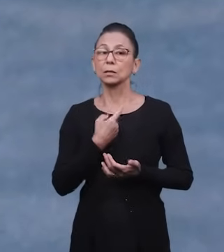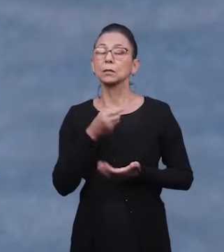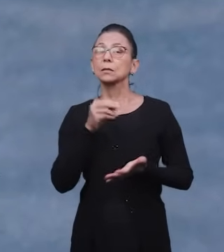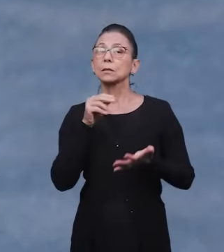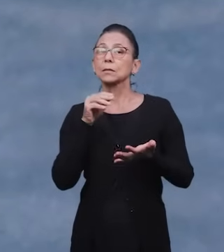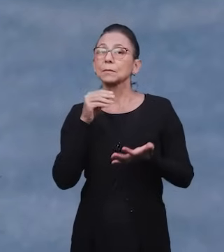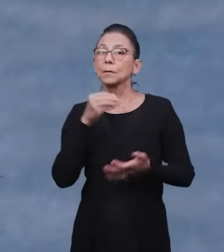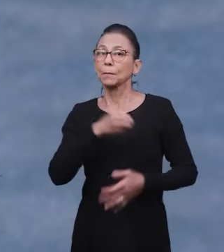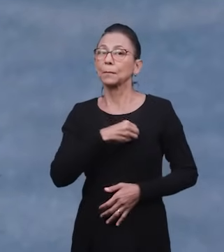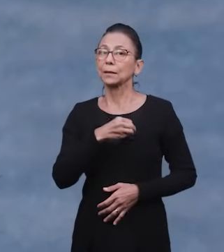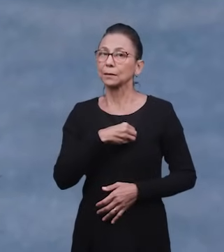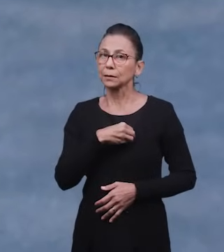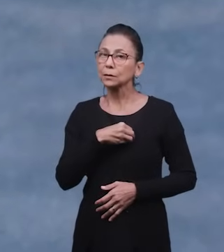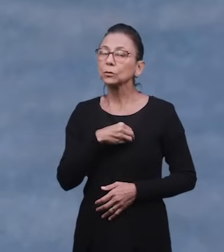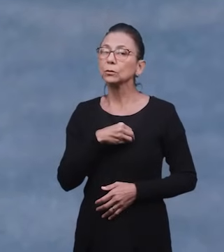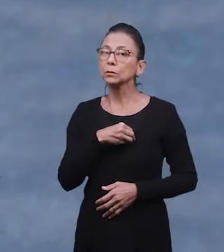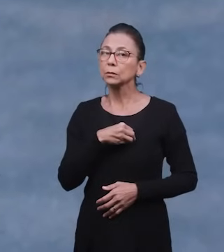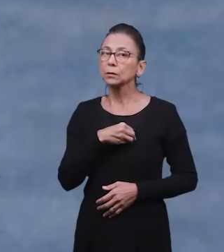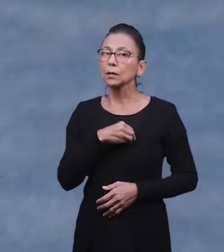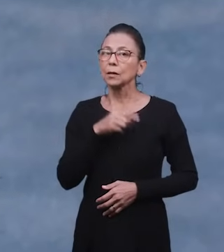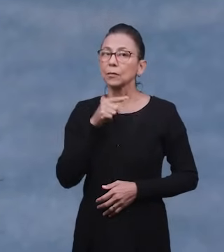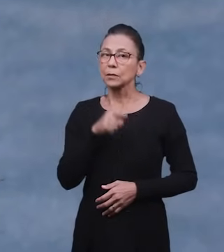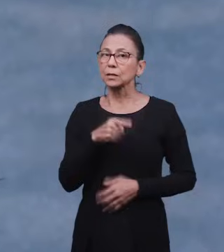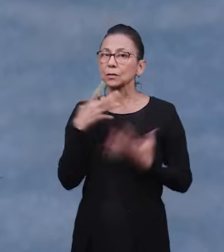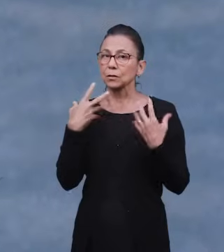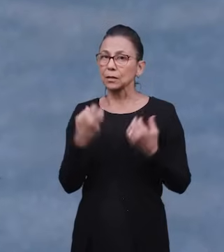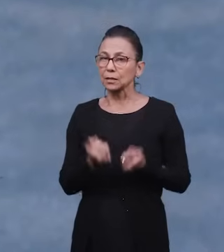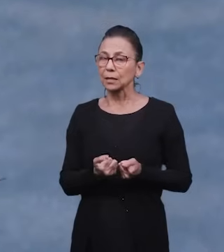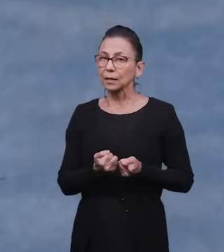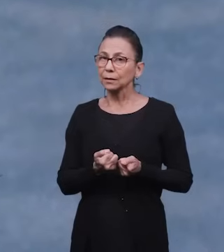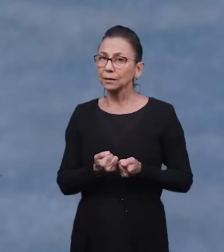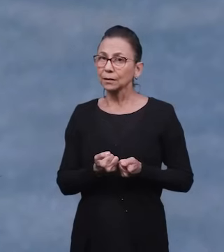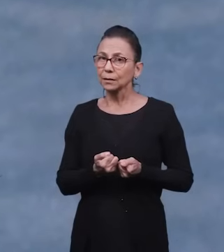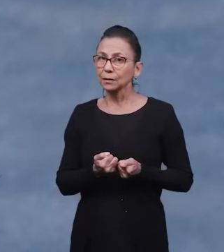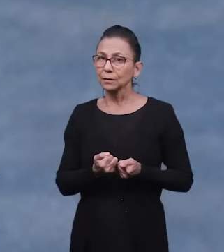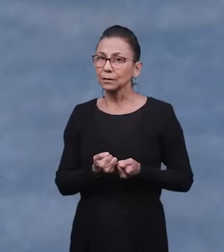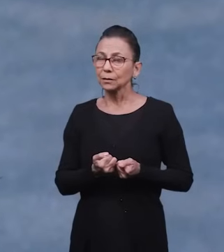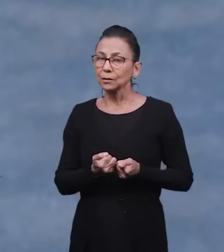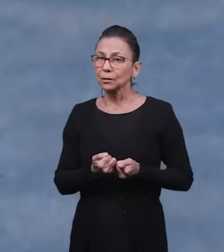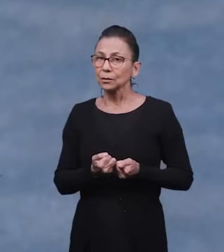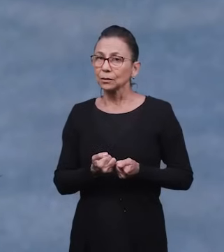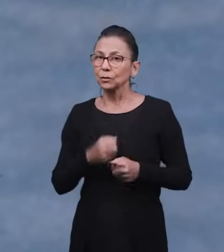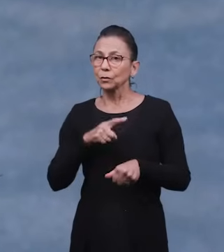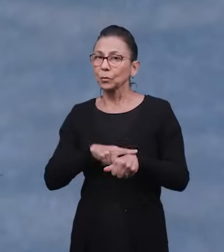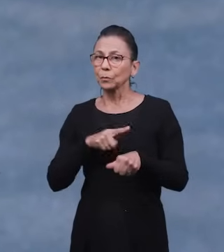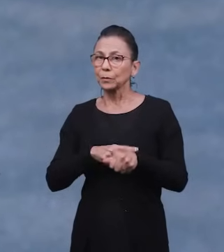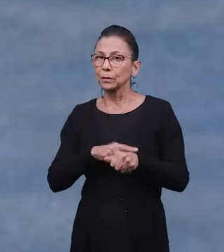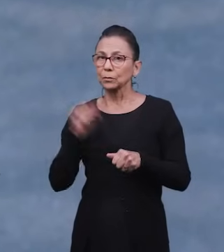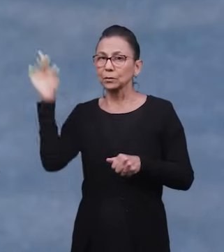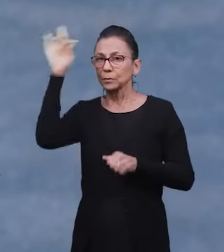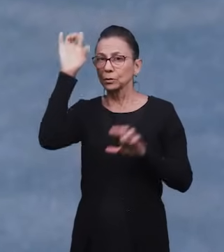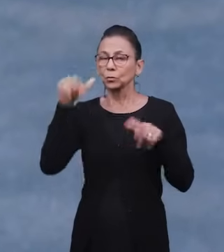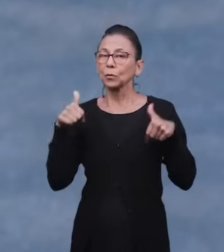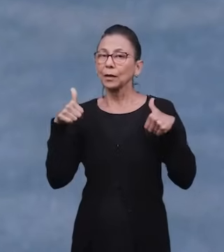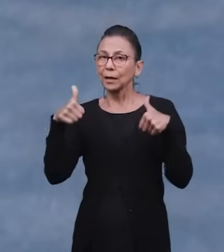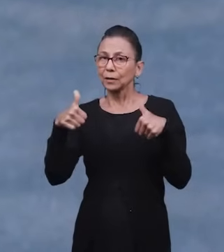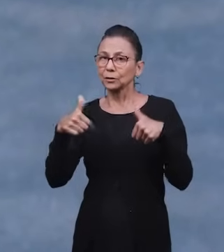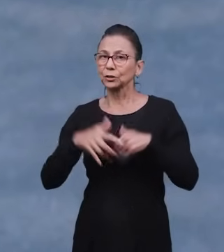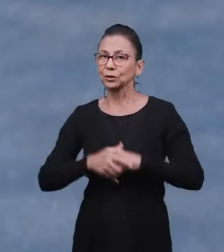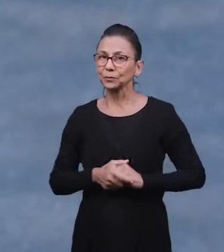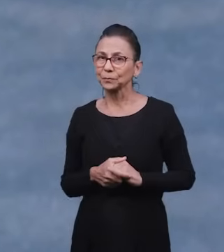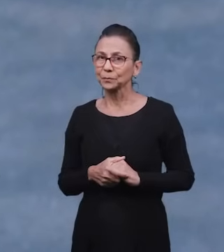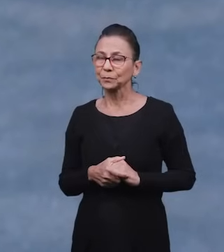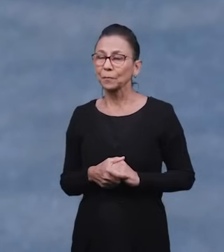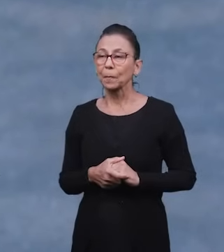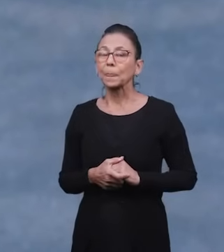homem não pensa assim, só com a ação do Espírito Santo, e nós arrependidos, não quero